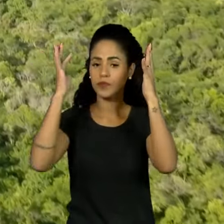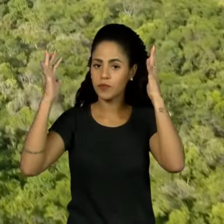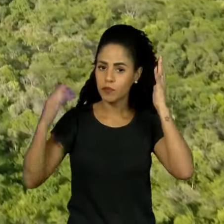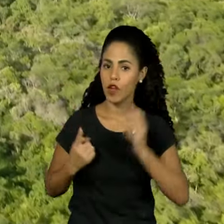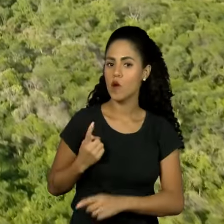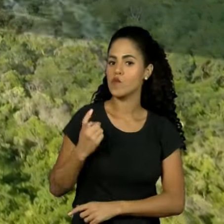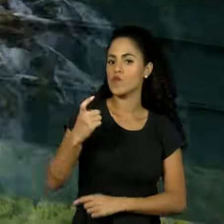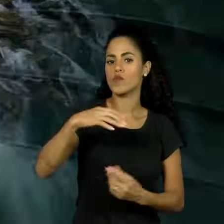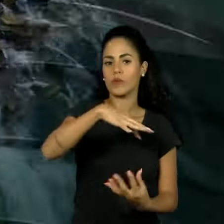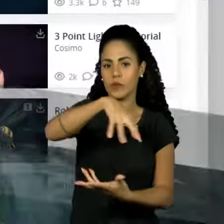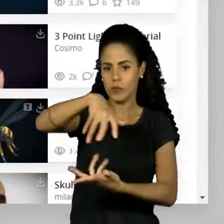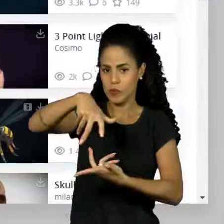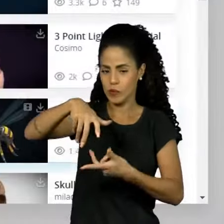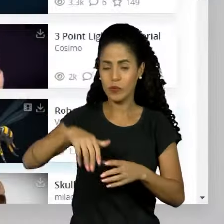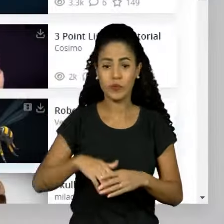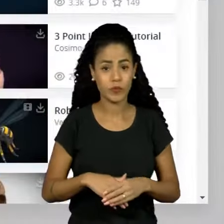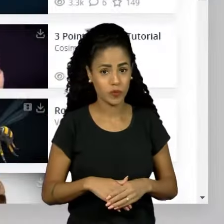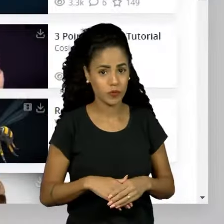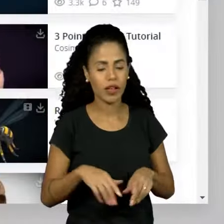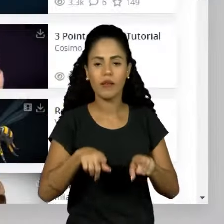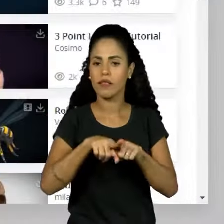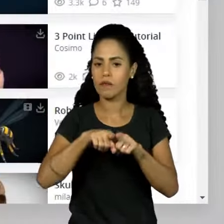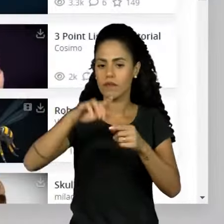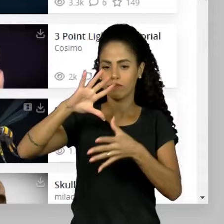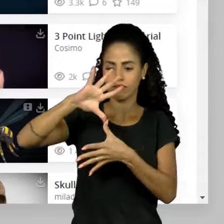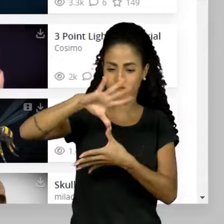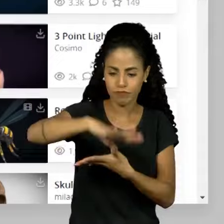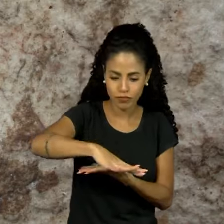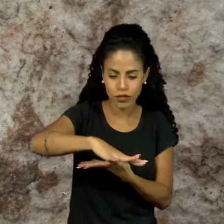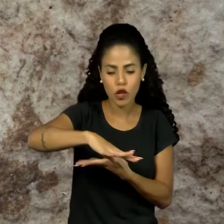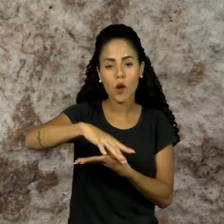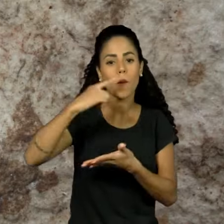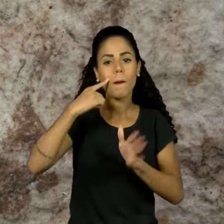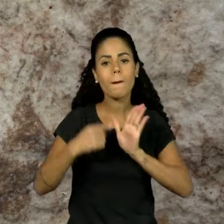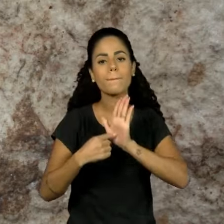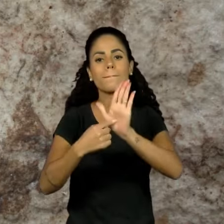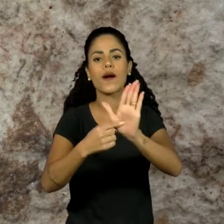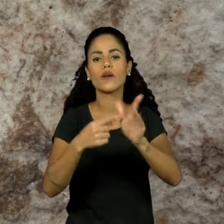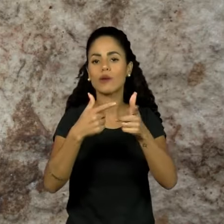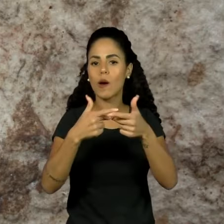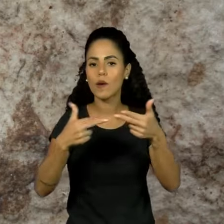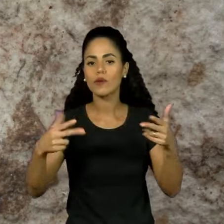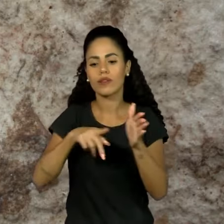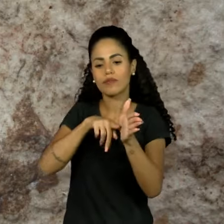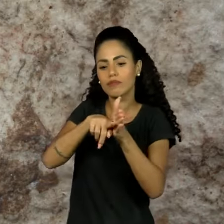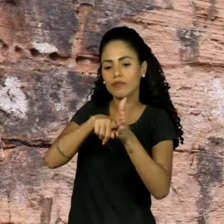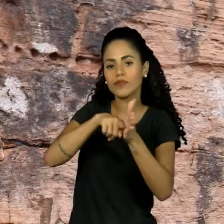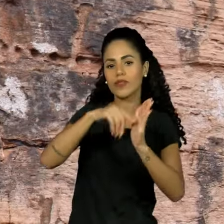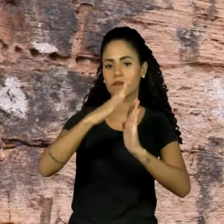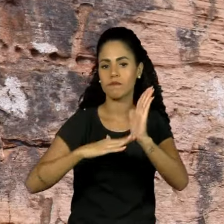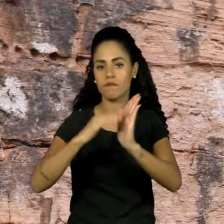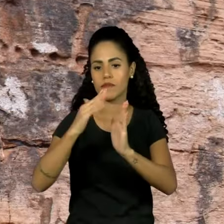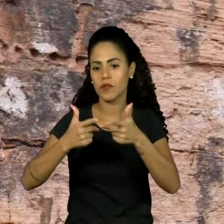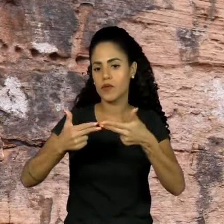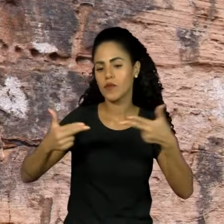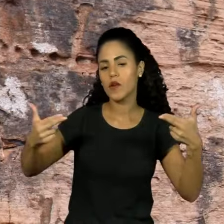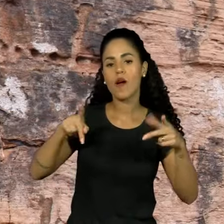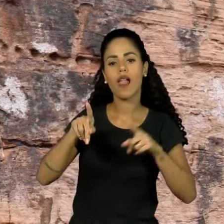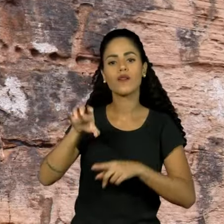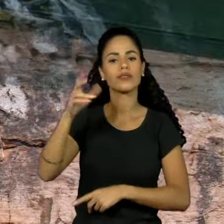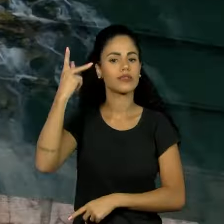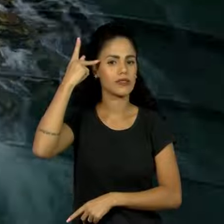no planeta. Um mapa digital interativo revela os vestígios arqueológicos e pinturas rupestres do estado